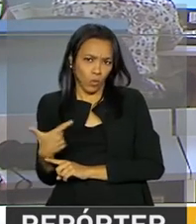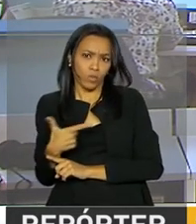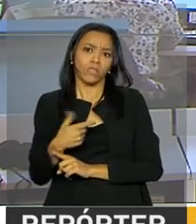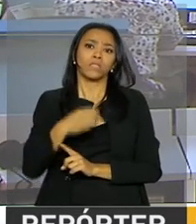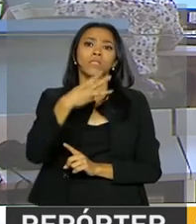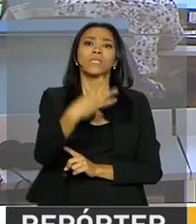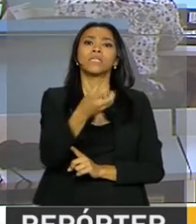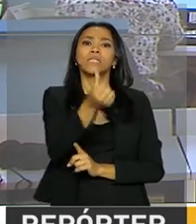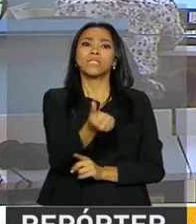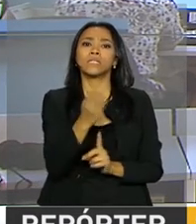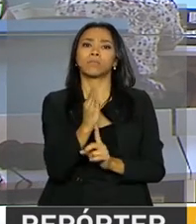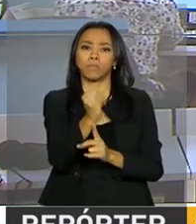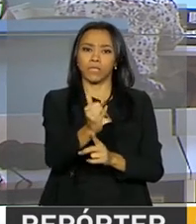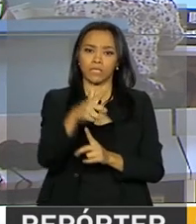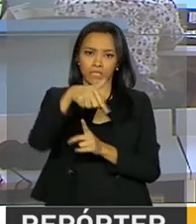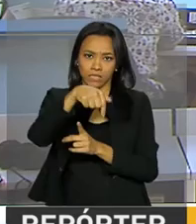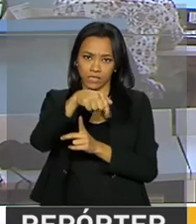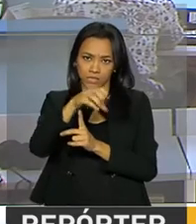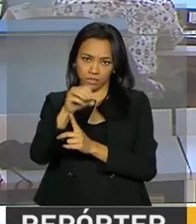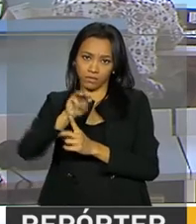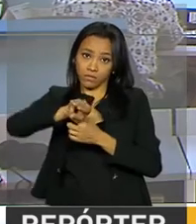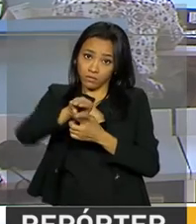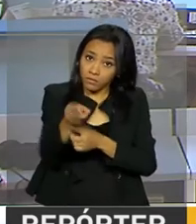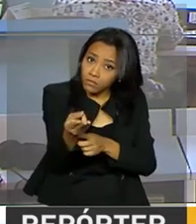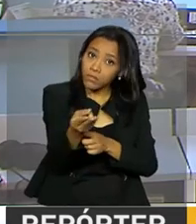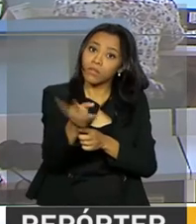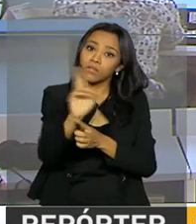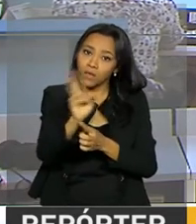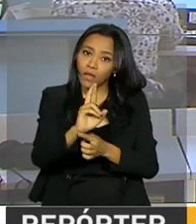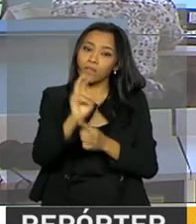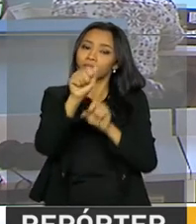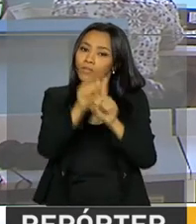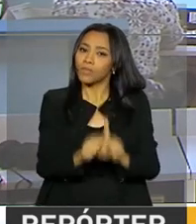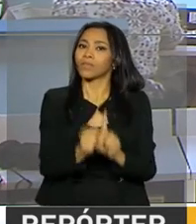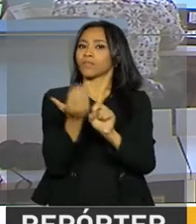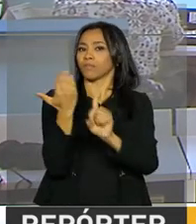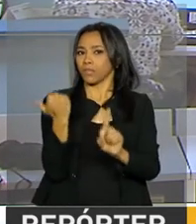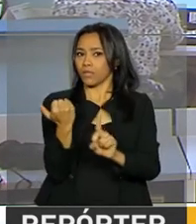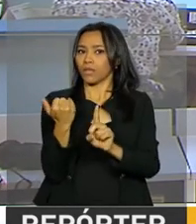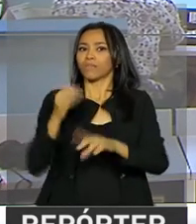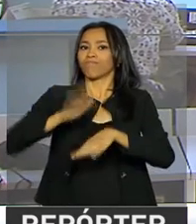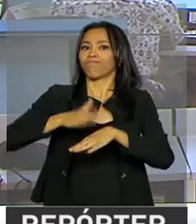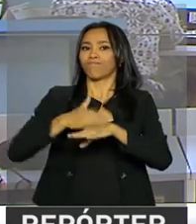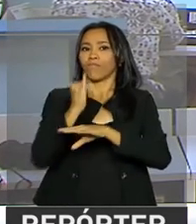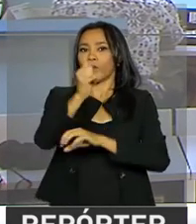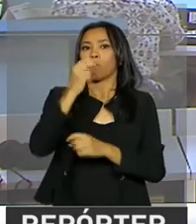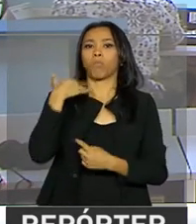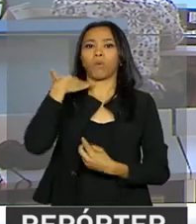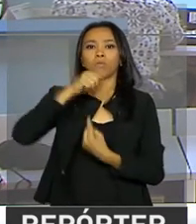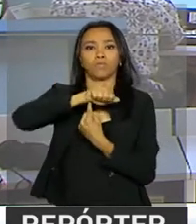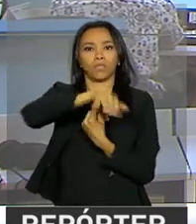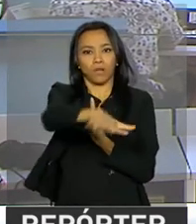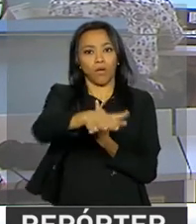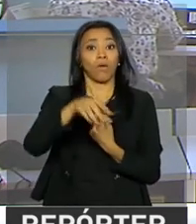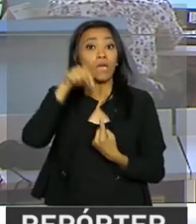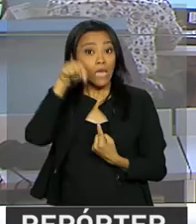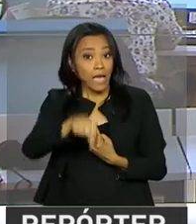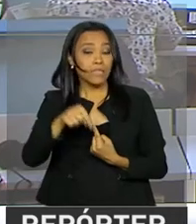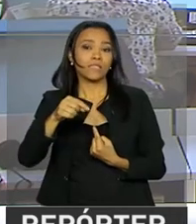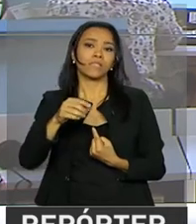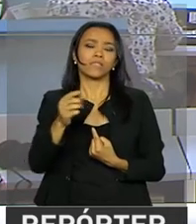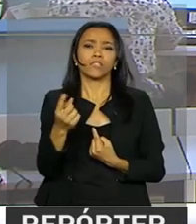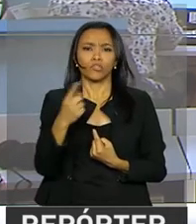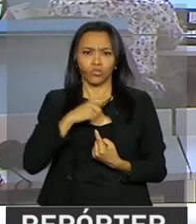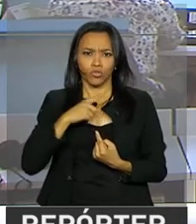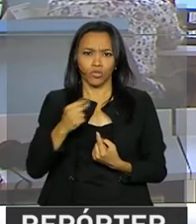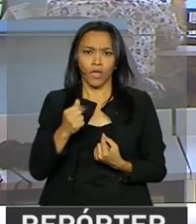bilhões e 700 milhões de reais no mês passado, segundo o Banco Central. O saldo é a diferença